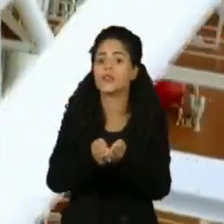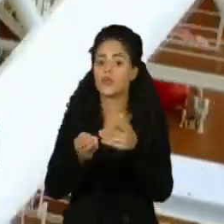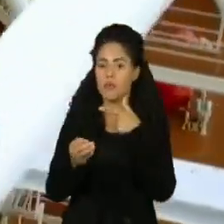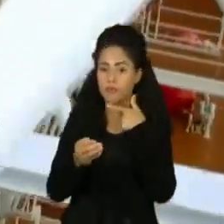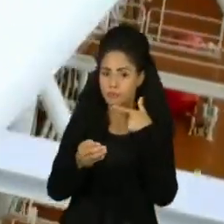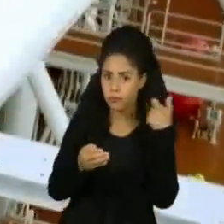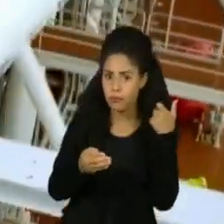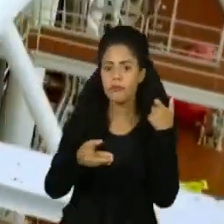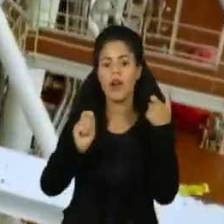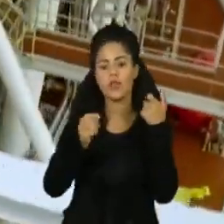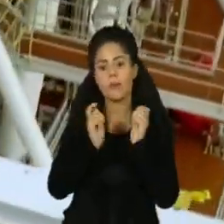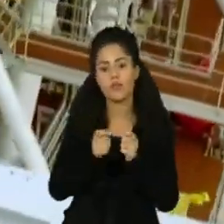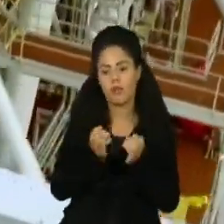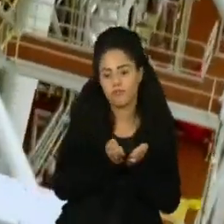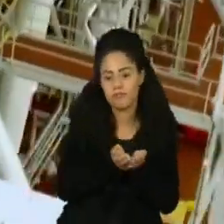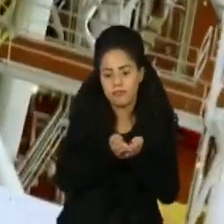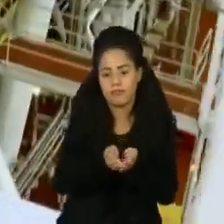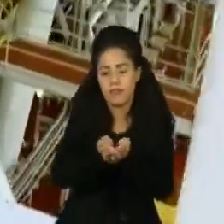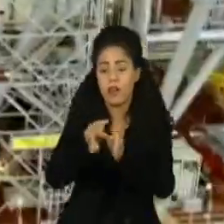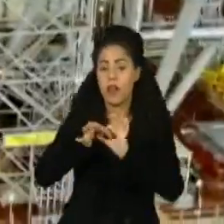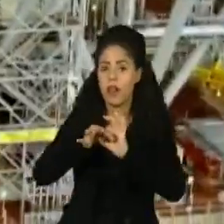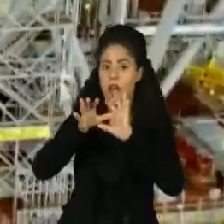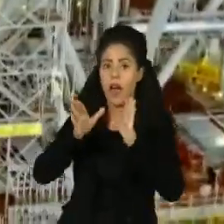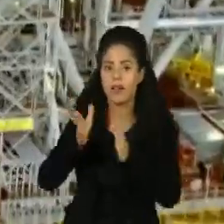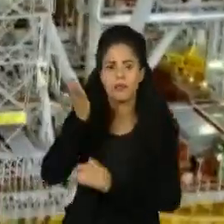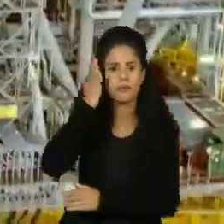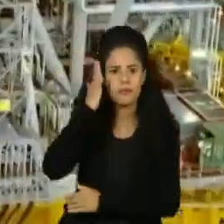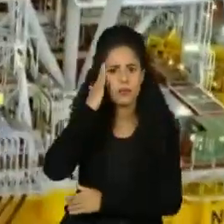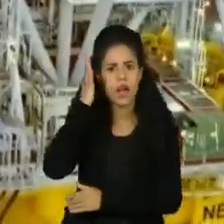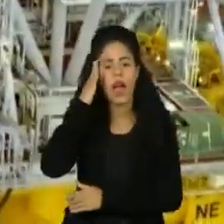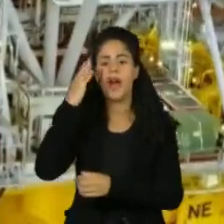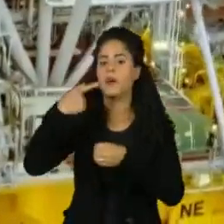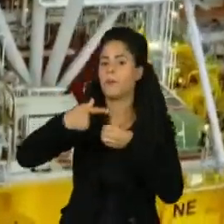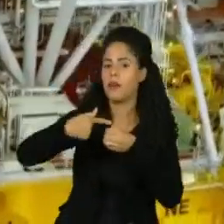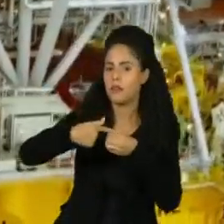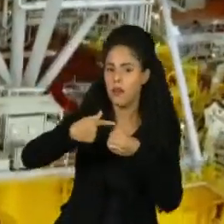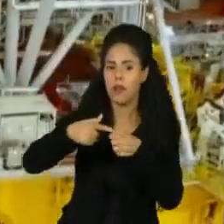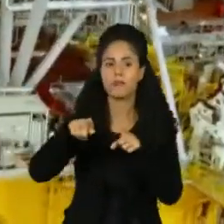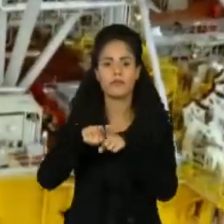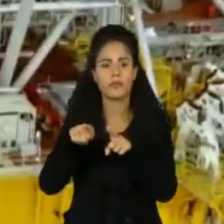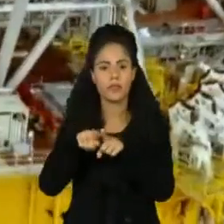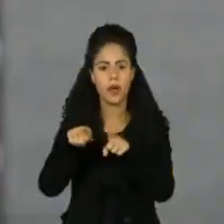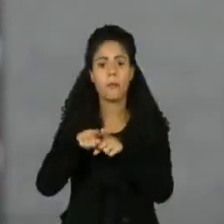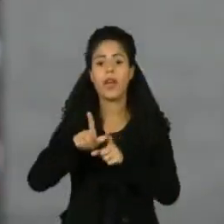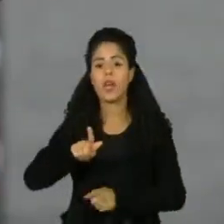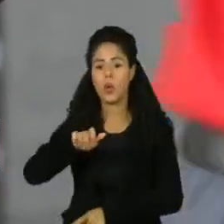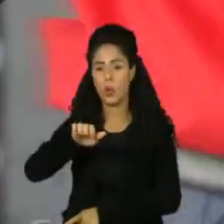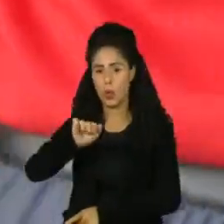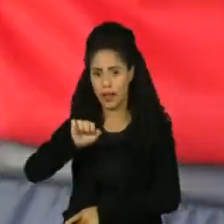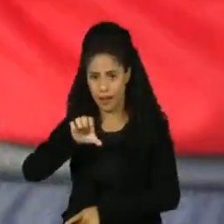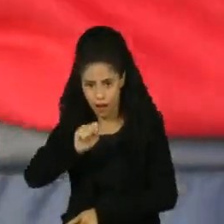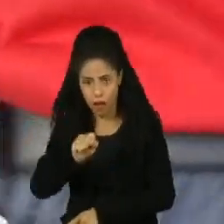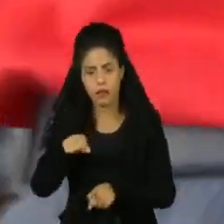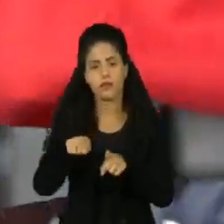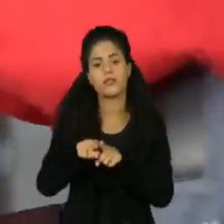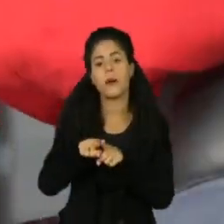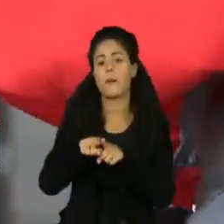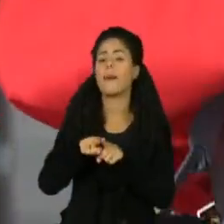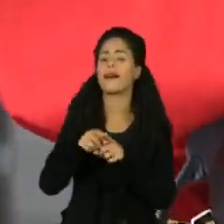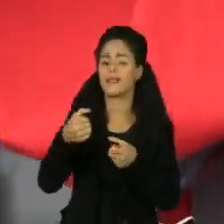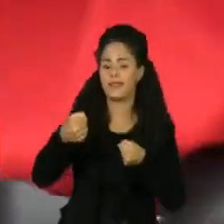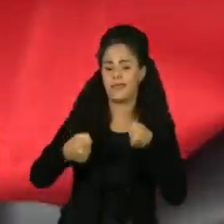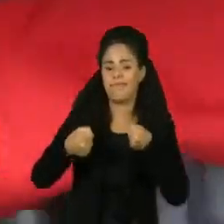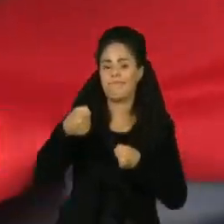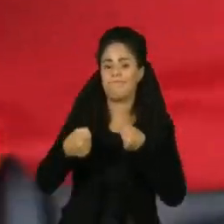né, essa exportação de commodities, pensando tanto no petróleo, mas especialmente no gás. Pelo jeito, o motorista vai